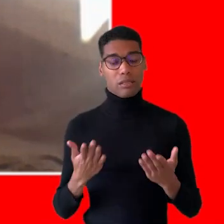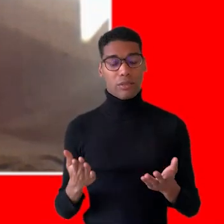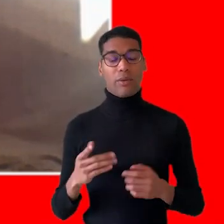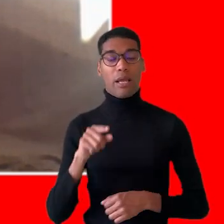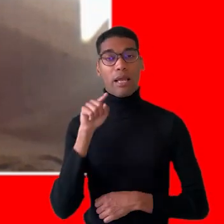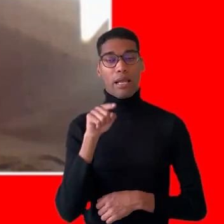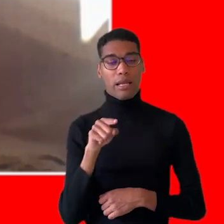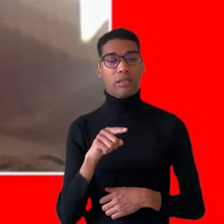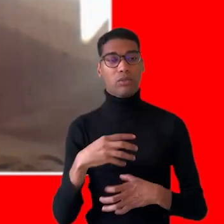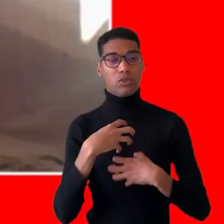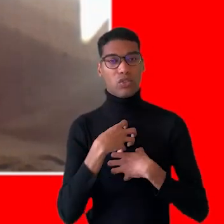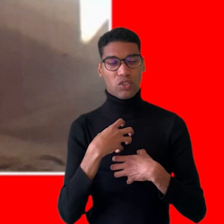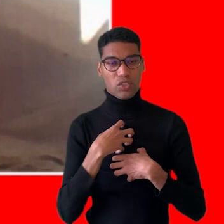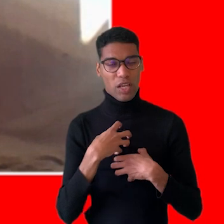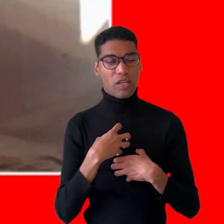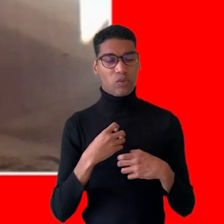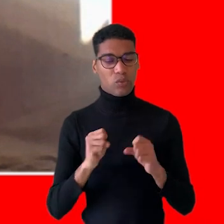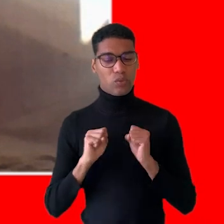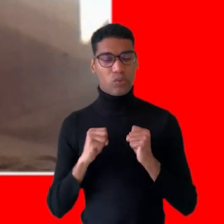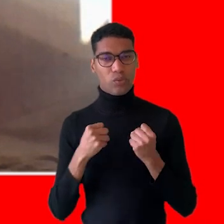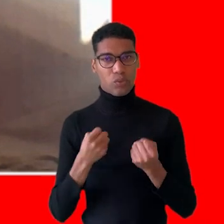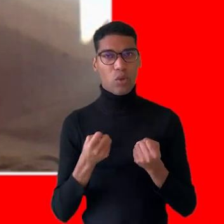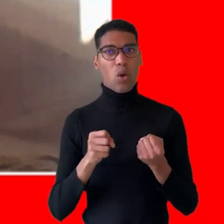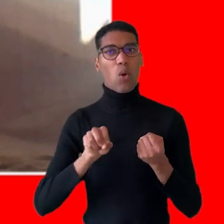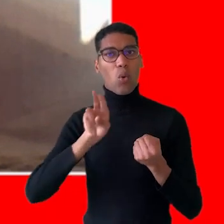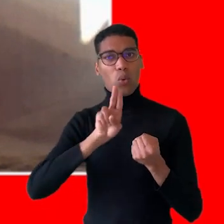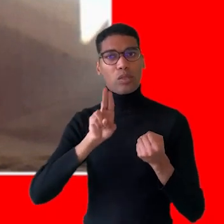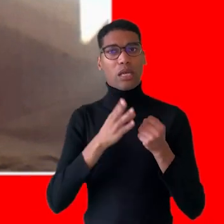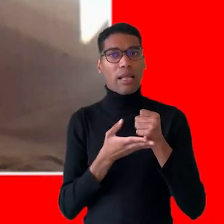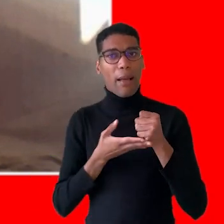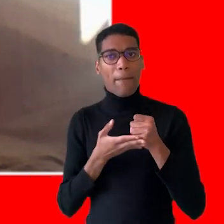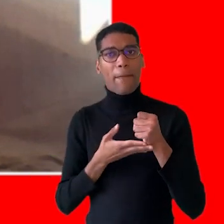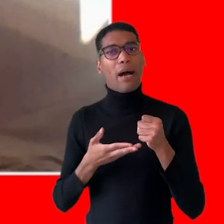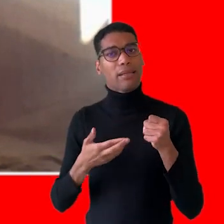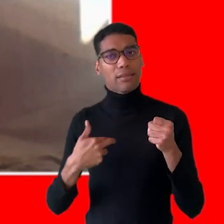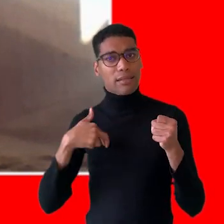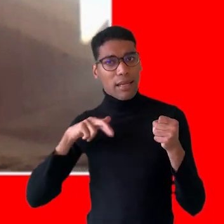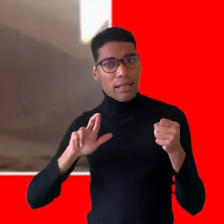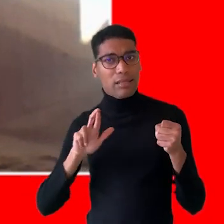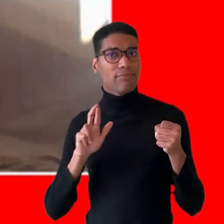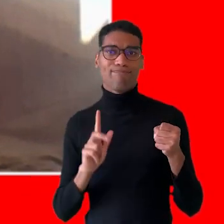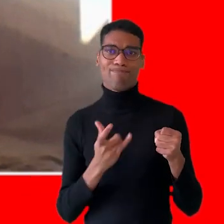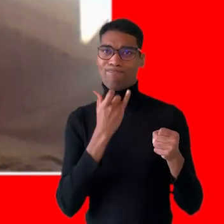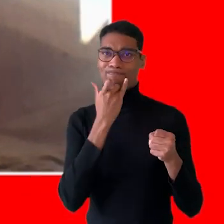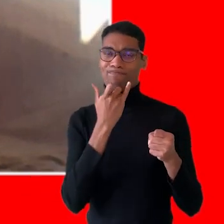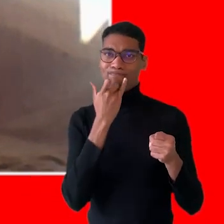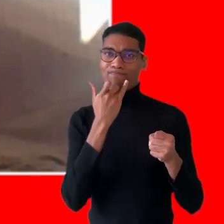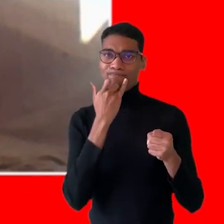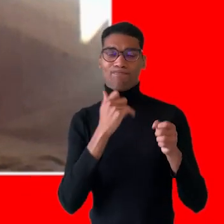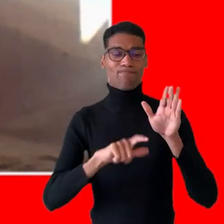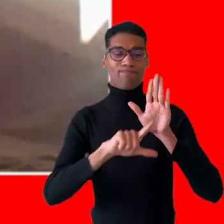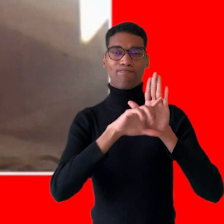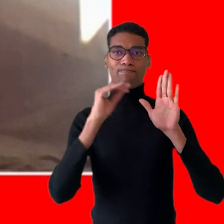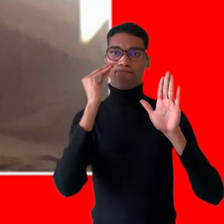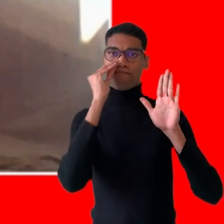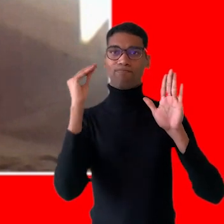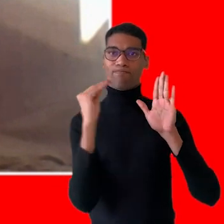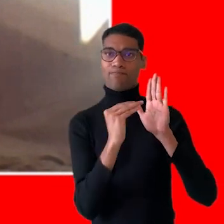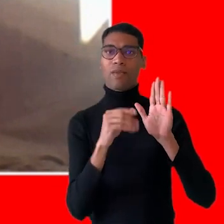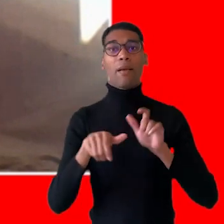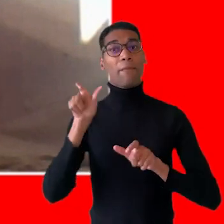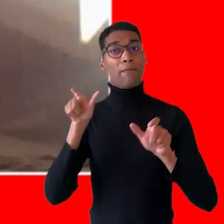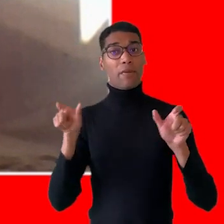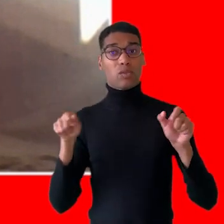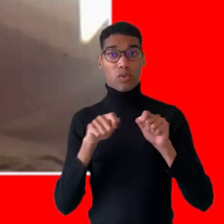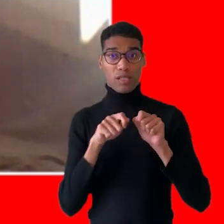tipo de resistência, né, com base religiosa, é uma ilegalidade. Pessoas que fazem isso, elas estão